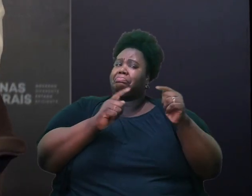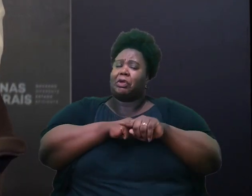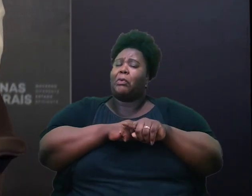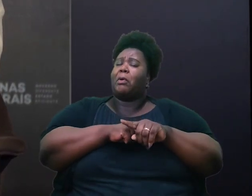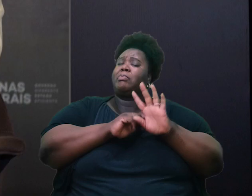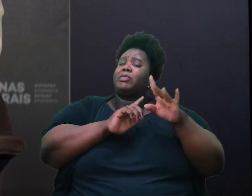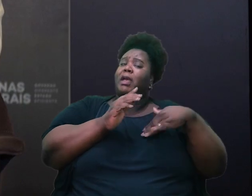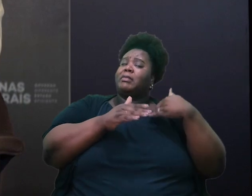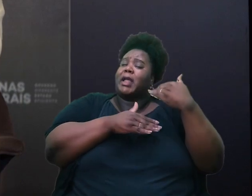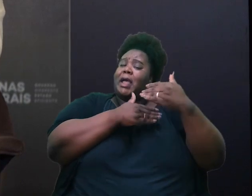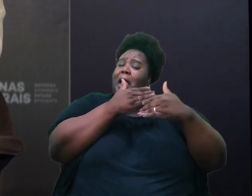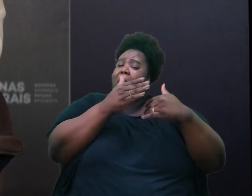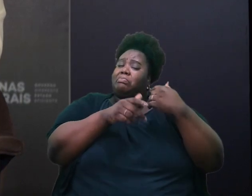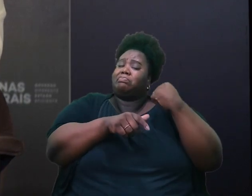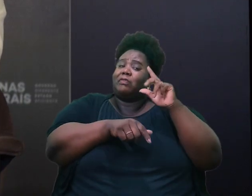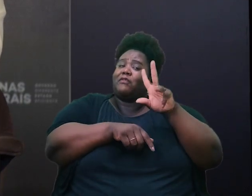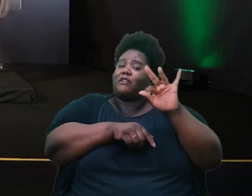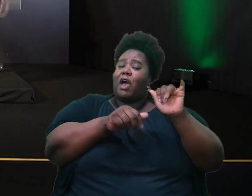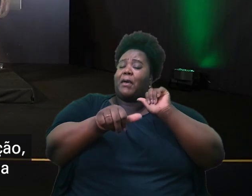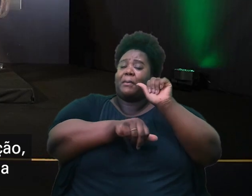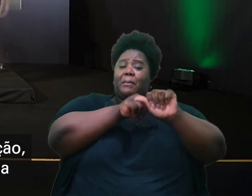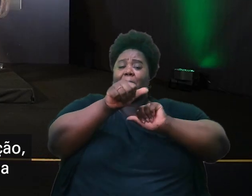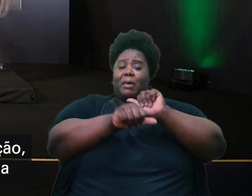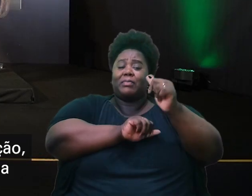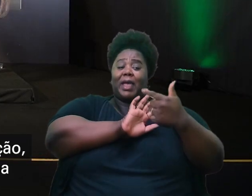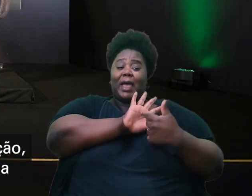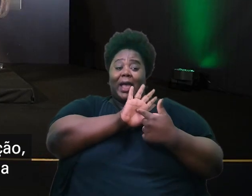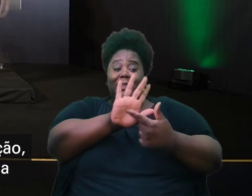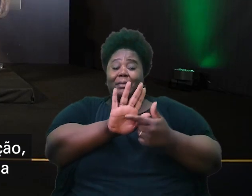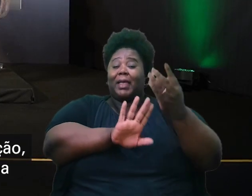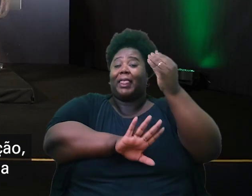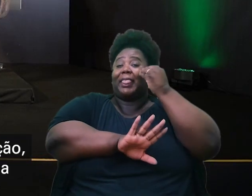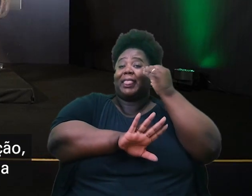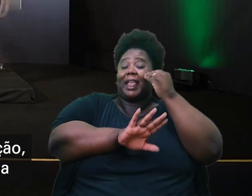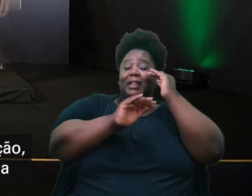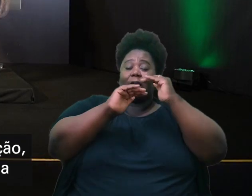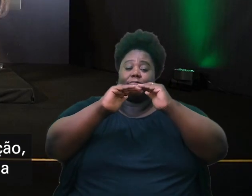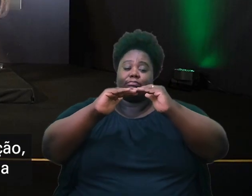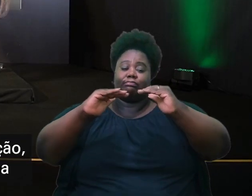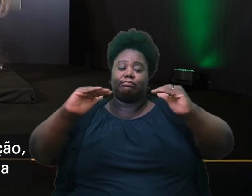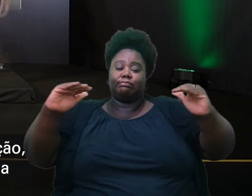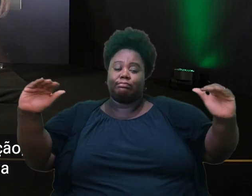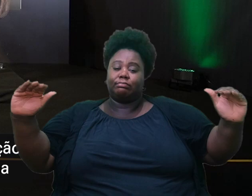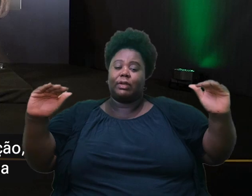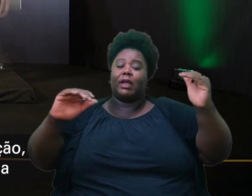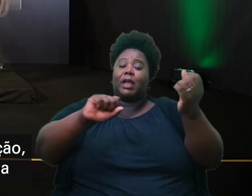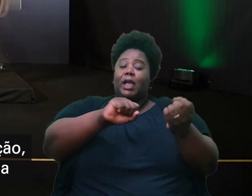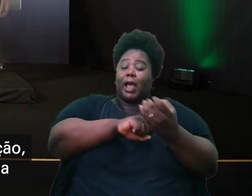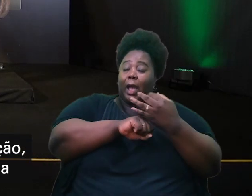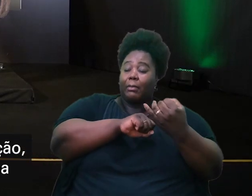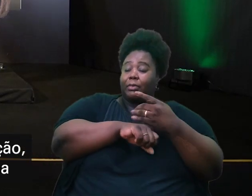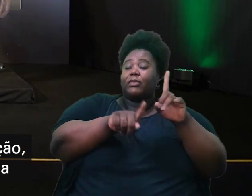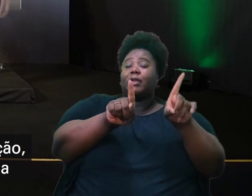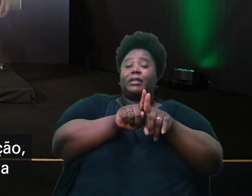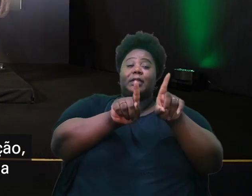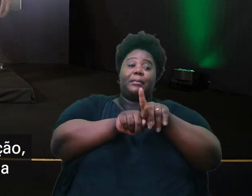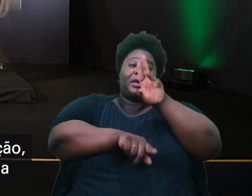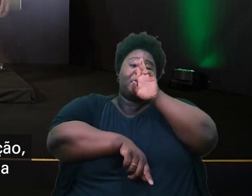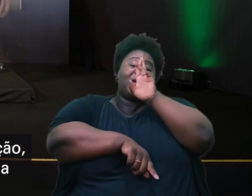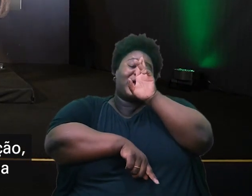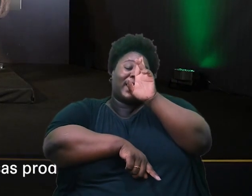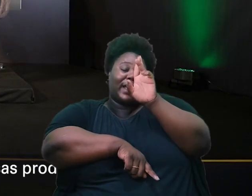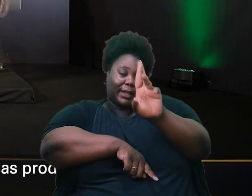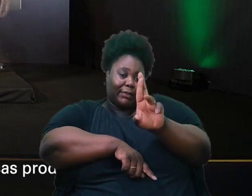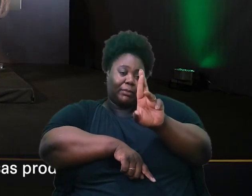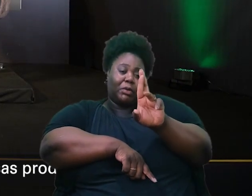que passa, e eu acho que essa exposição, ao tentar horizontalizar essa produção, é também uma resposta